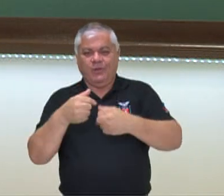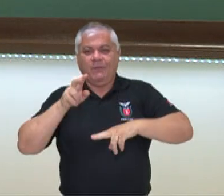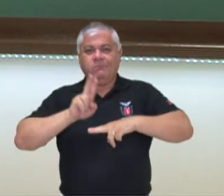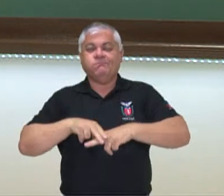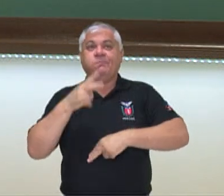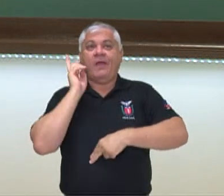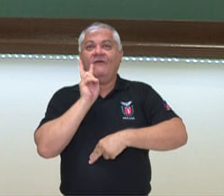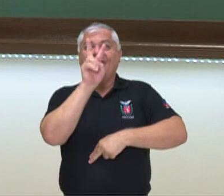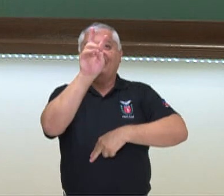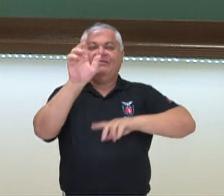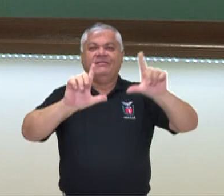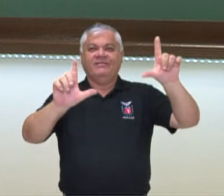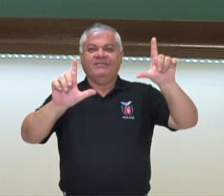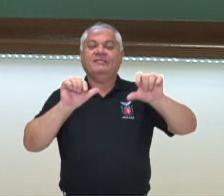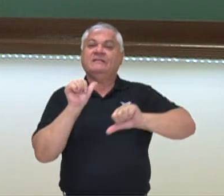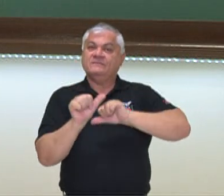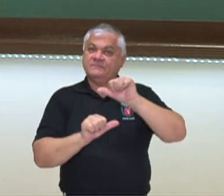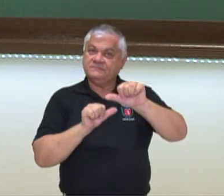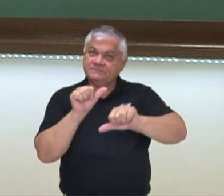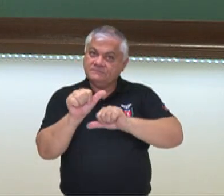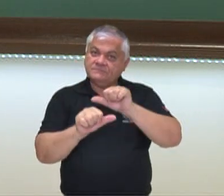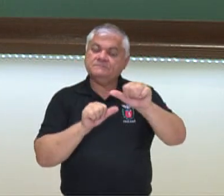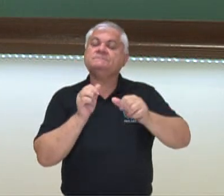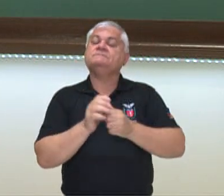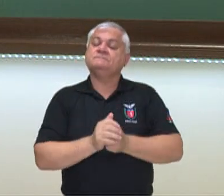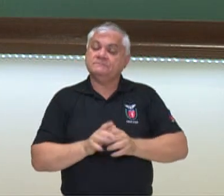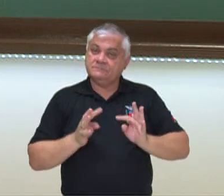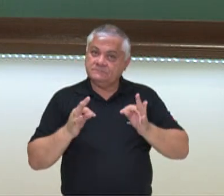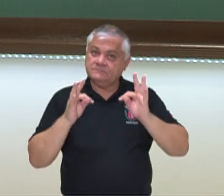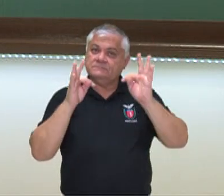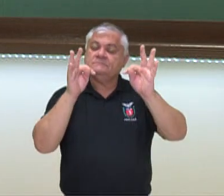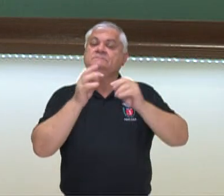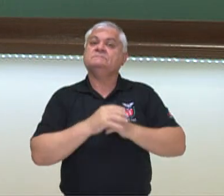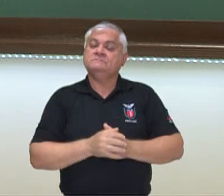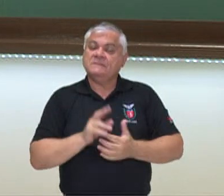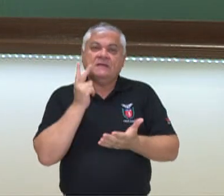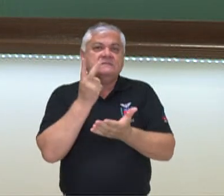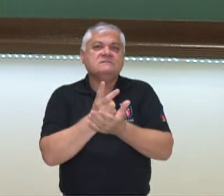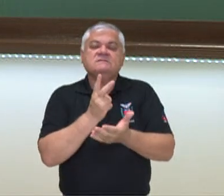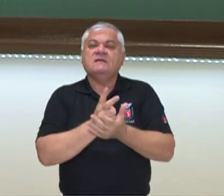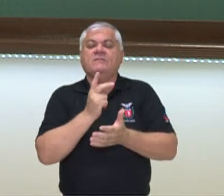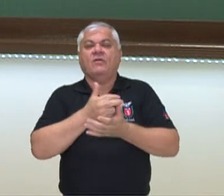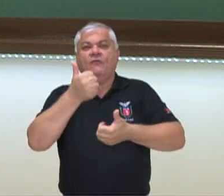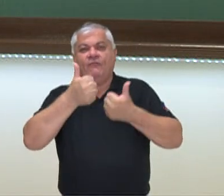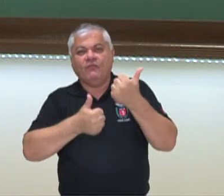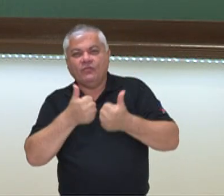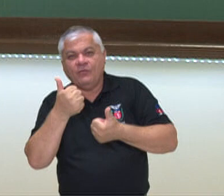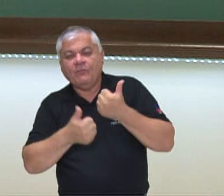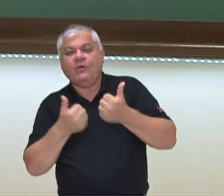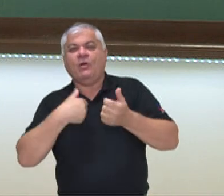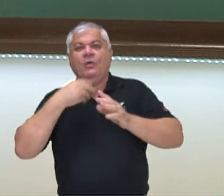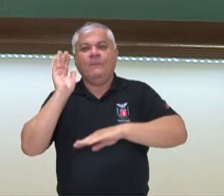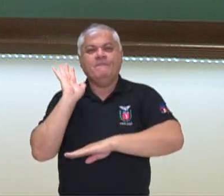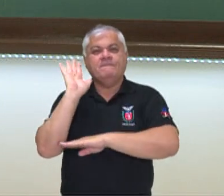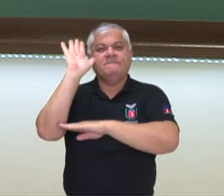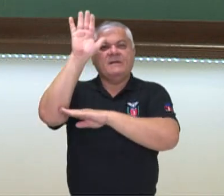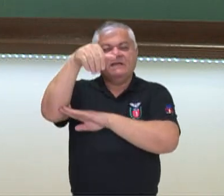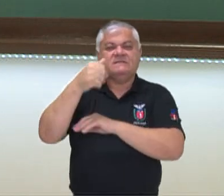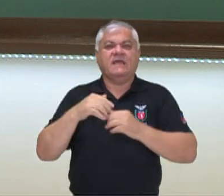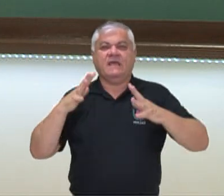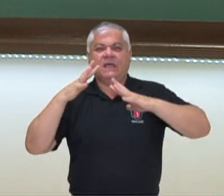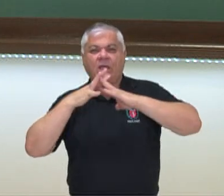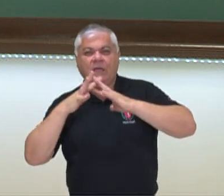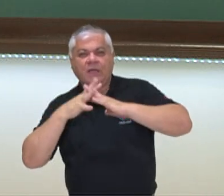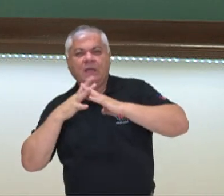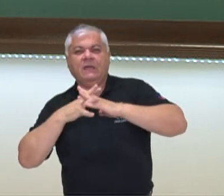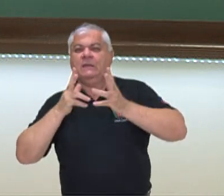as transformações que os esportes de invasão, que sempre foram esportes muito populares, estão tendo ao longo,